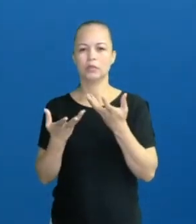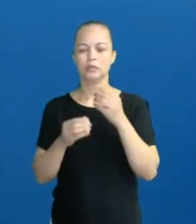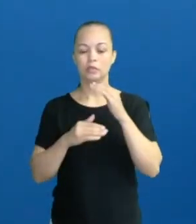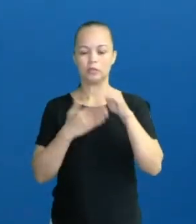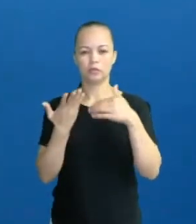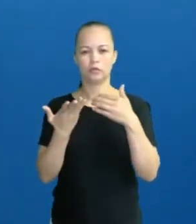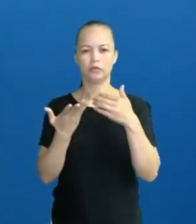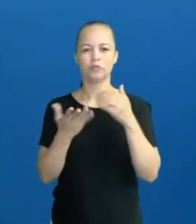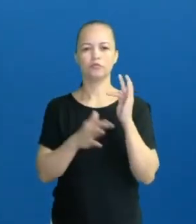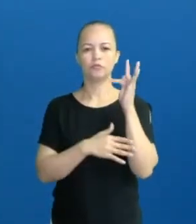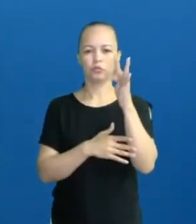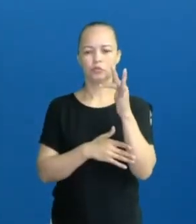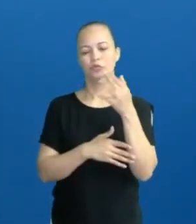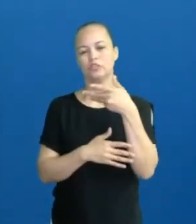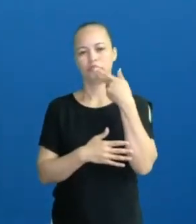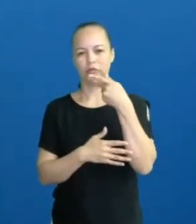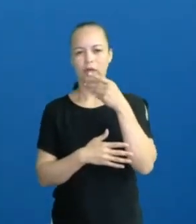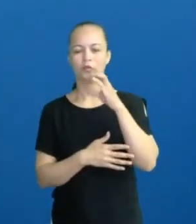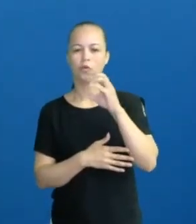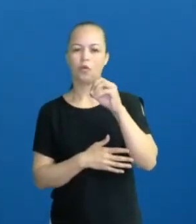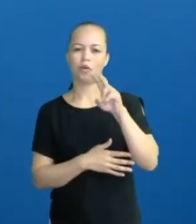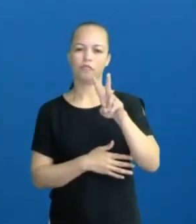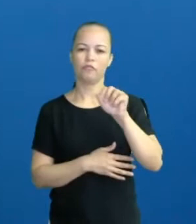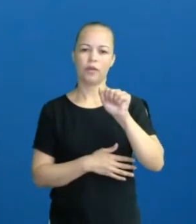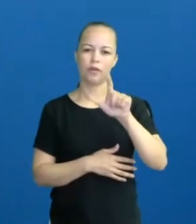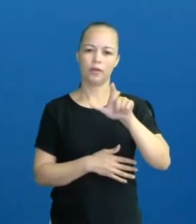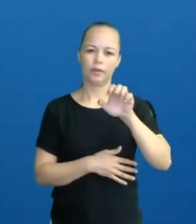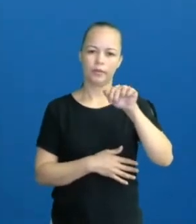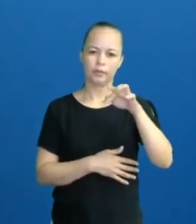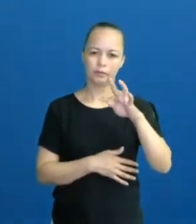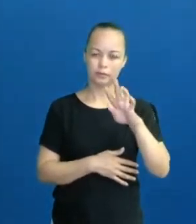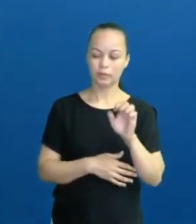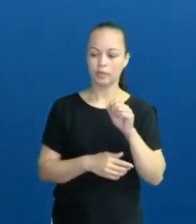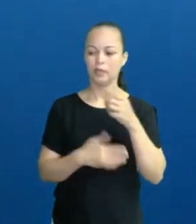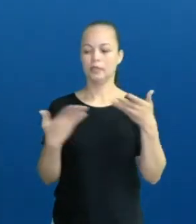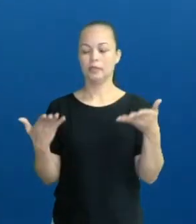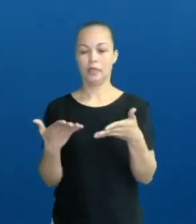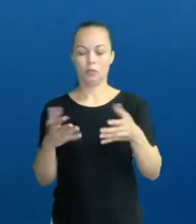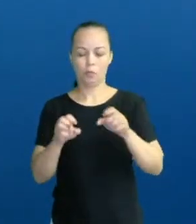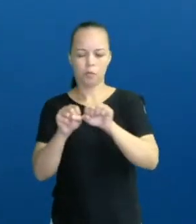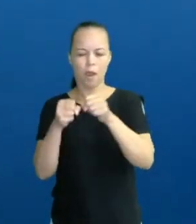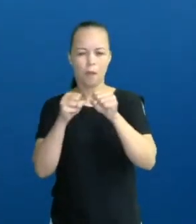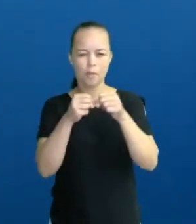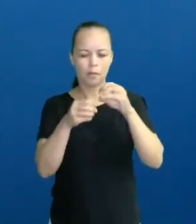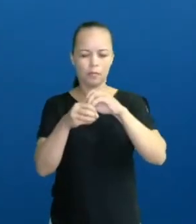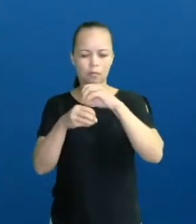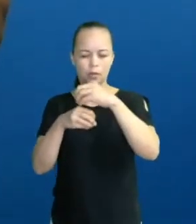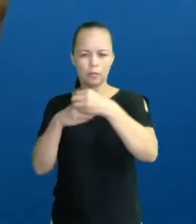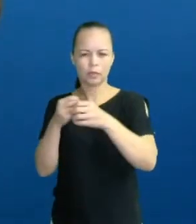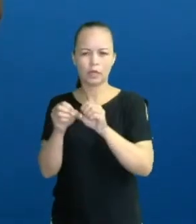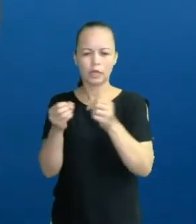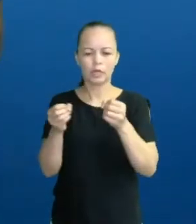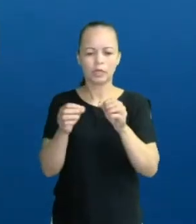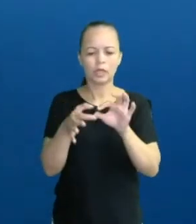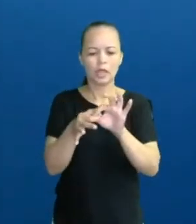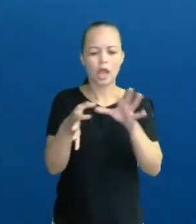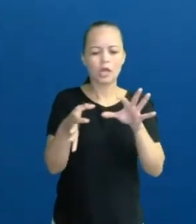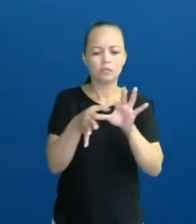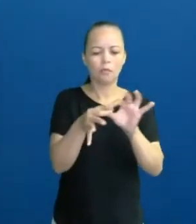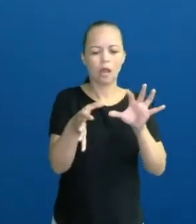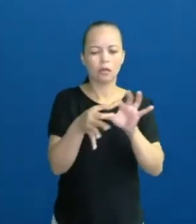falar isso em outras aulas mais profundamente. E aí a gente percebe que essa ligação, ao ser quebrada, a gente quebrou que tipo de ligação?